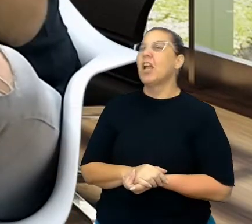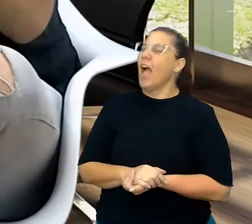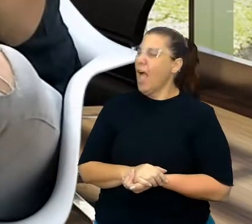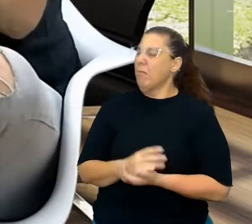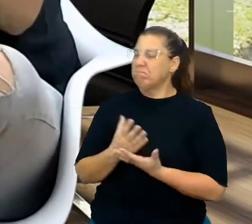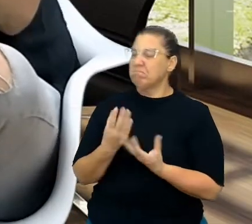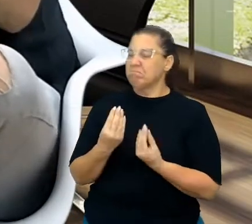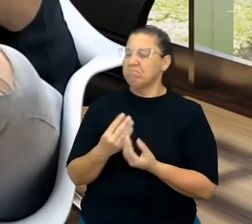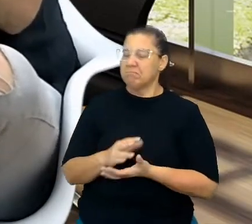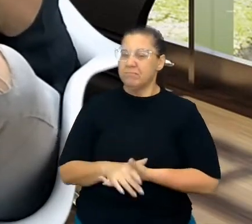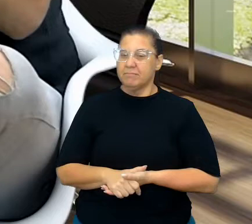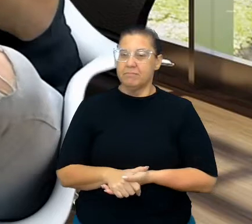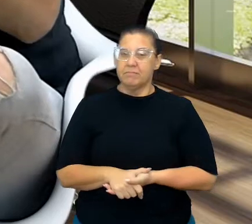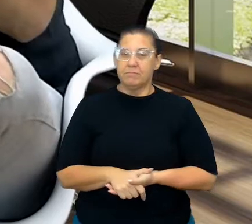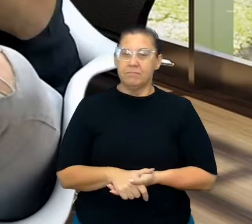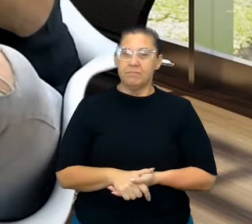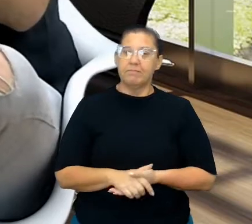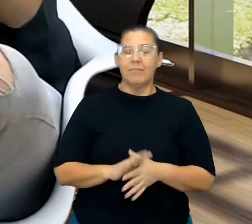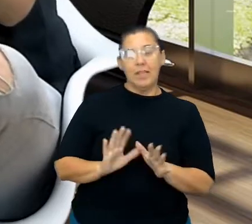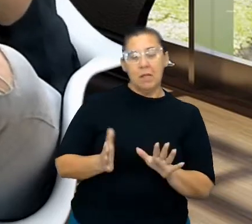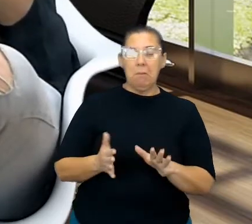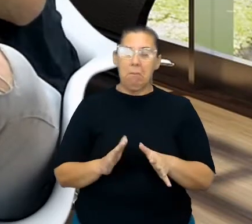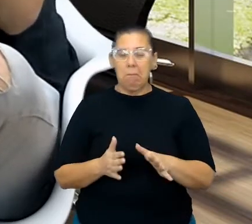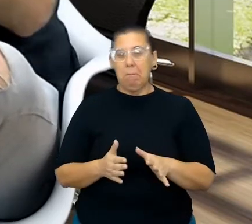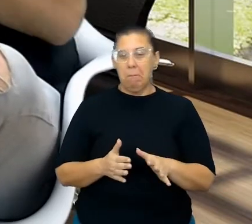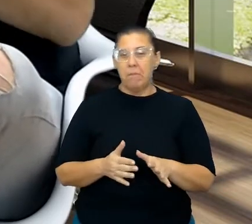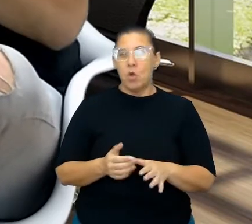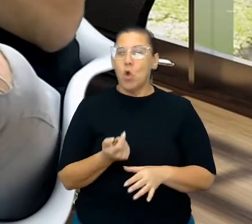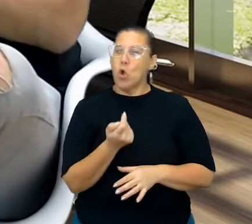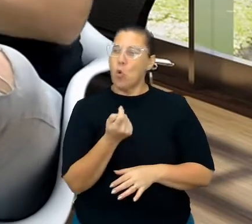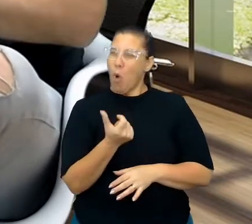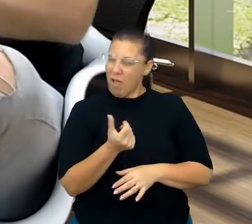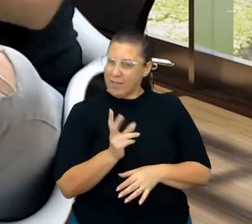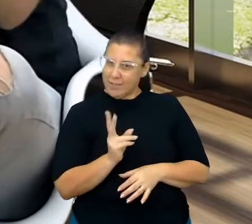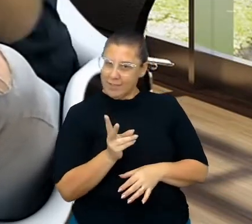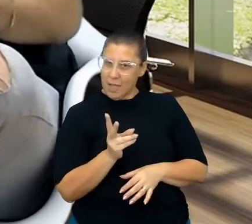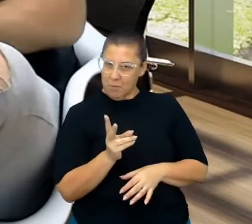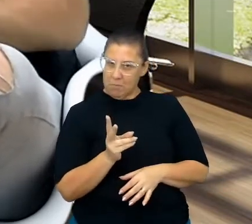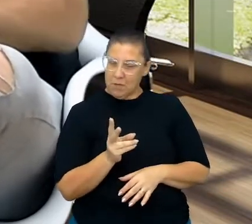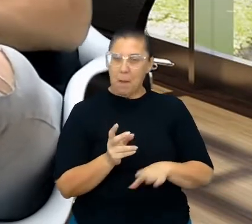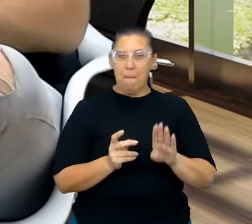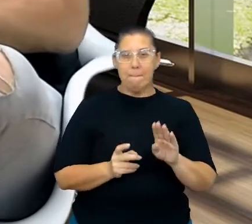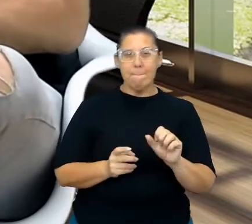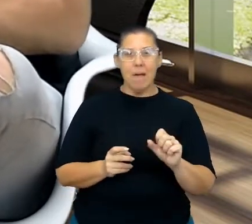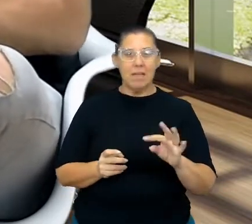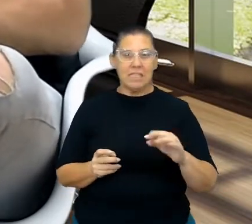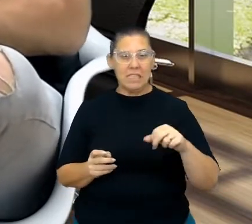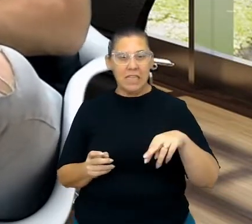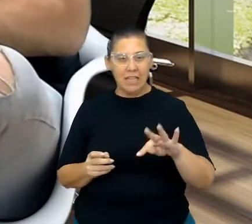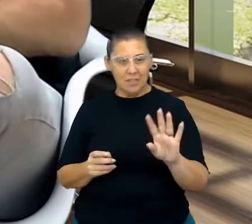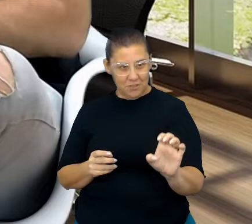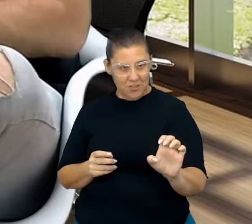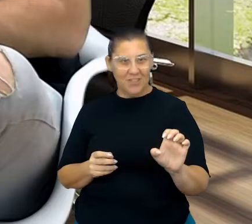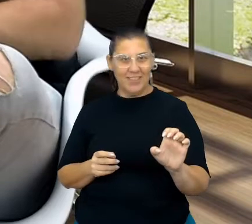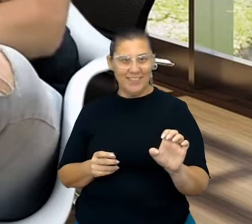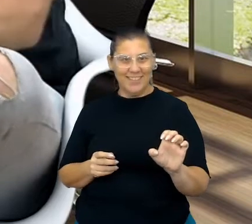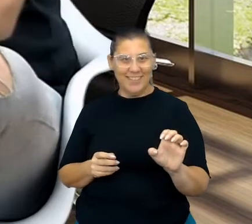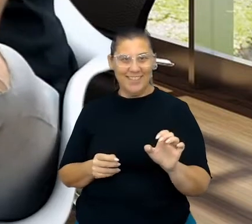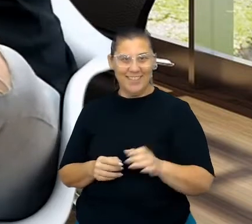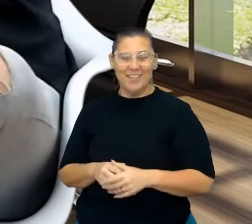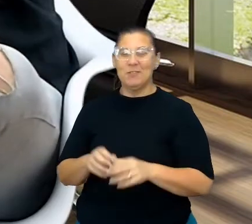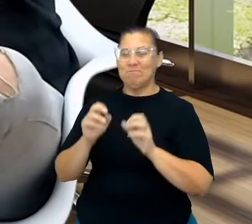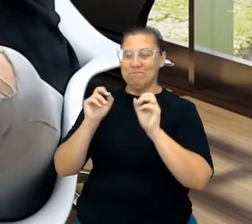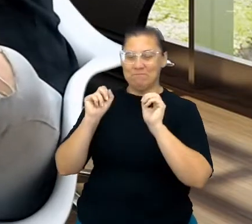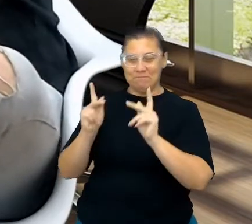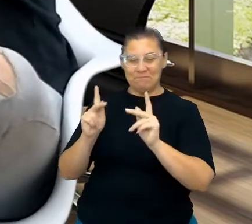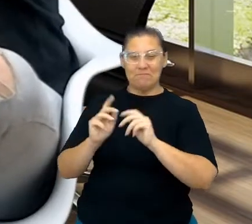Bastante. Bastante. Então, você está ali no quase sempre, né? Mas você está no bastante, falta pouco para o quase sempre.